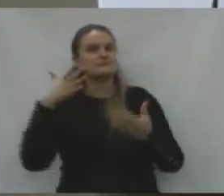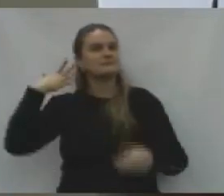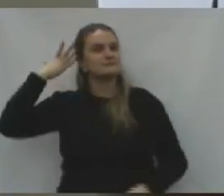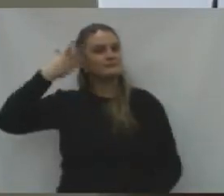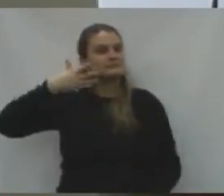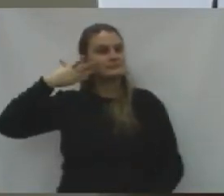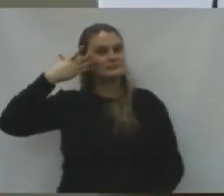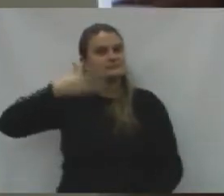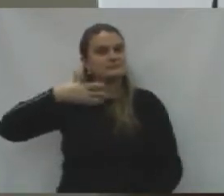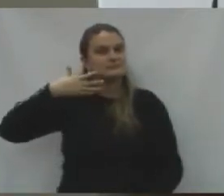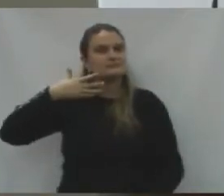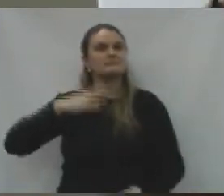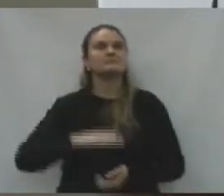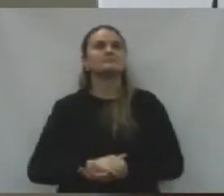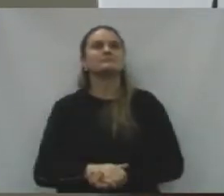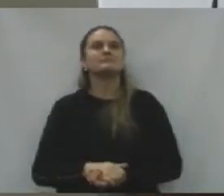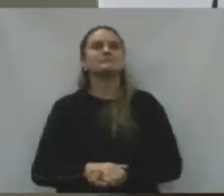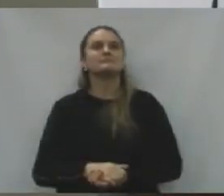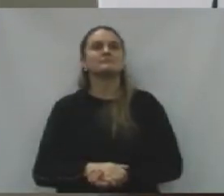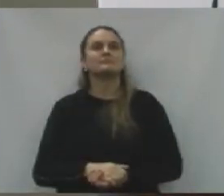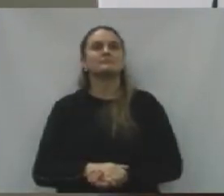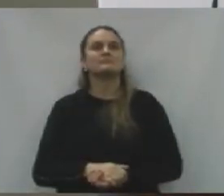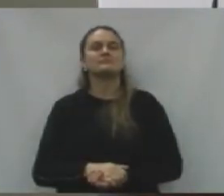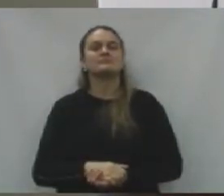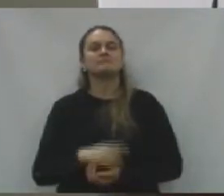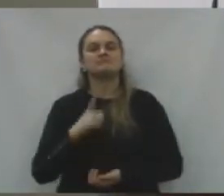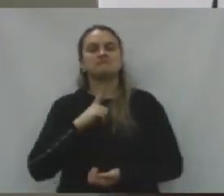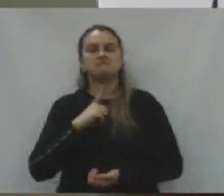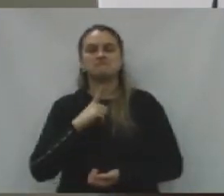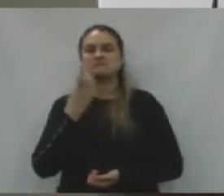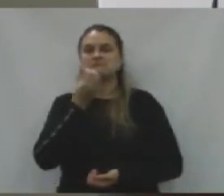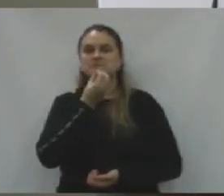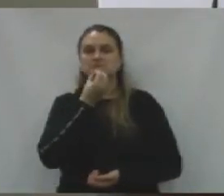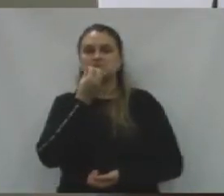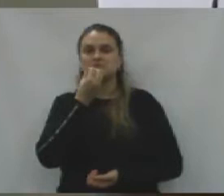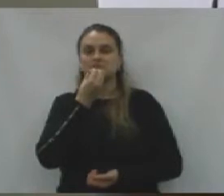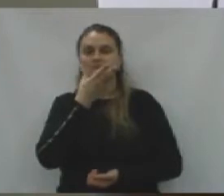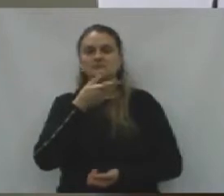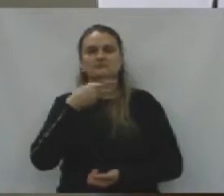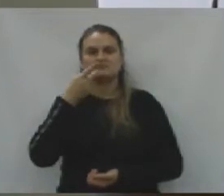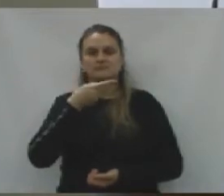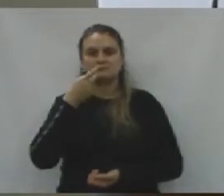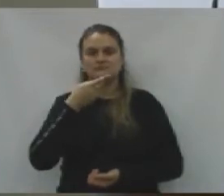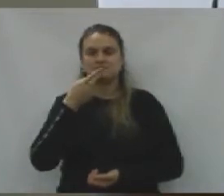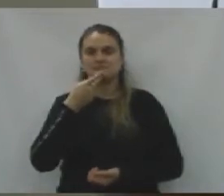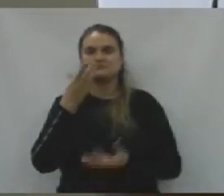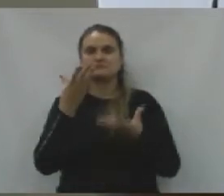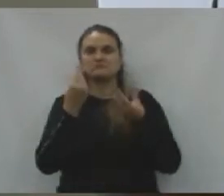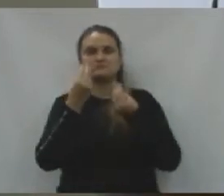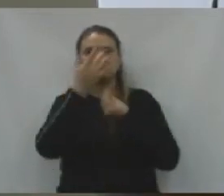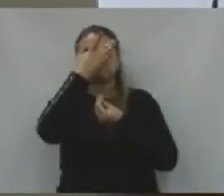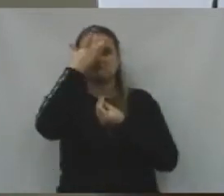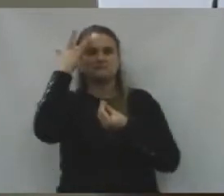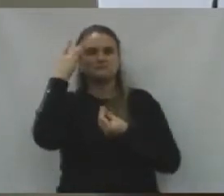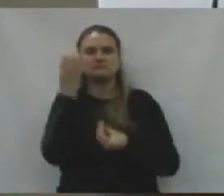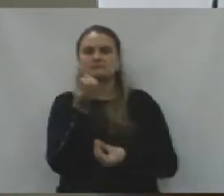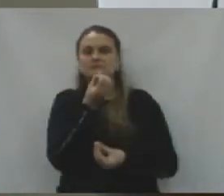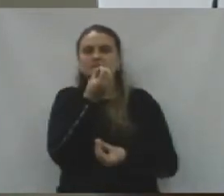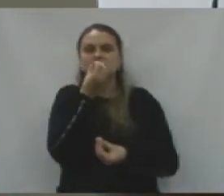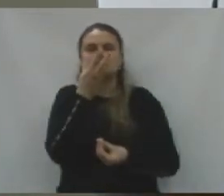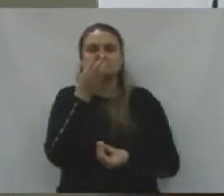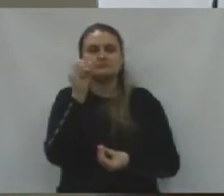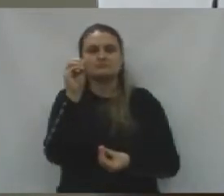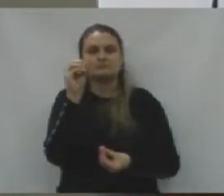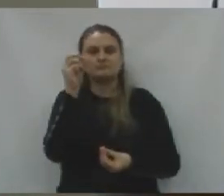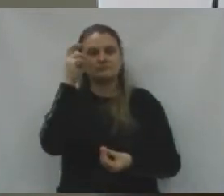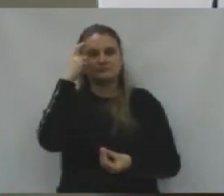grandes palestras. A tríade, tão referenciada pela mídia, tão aclamada pelos